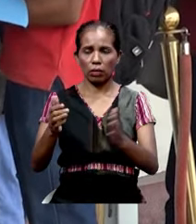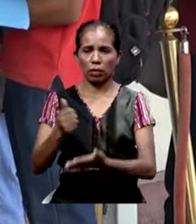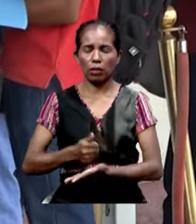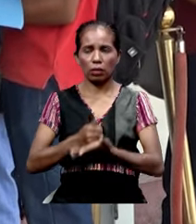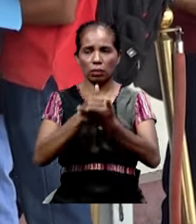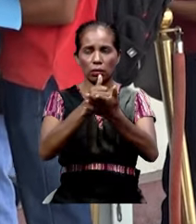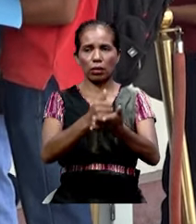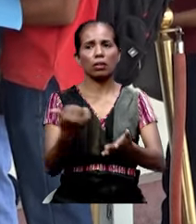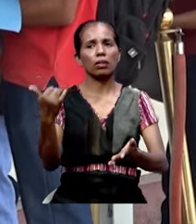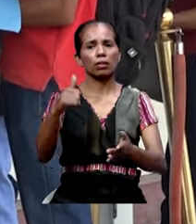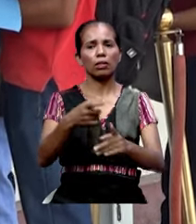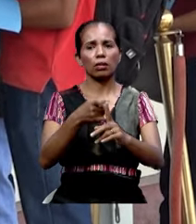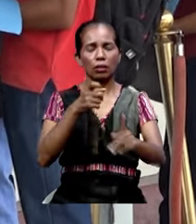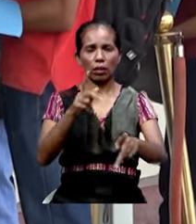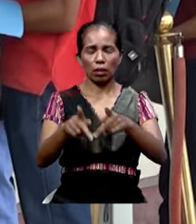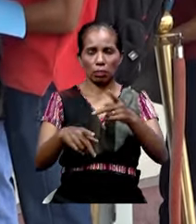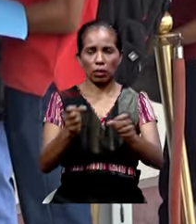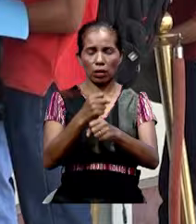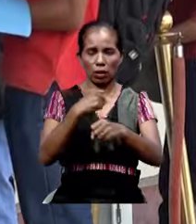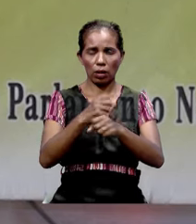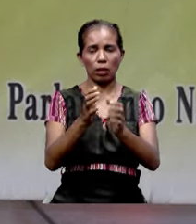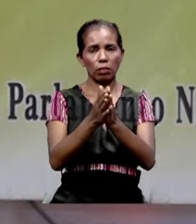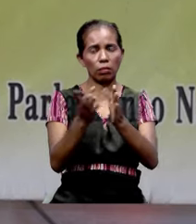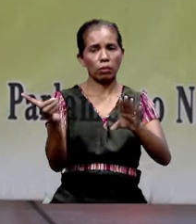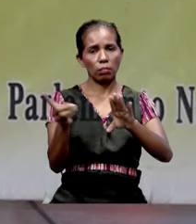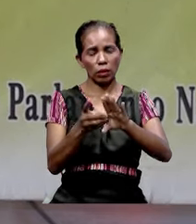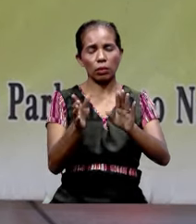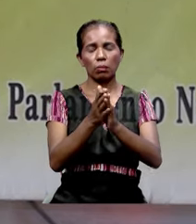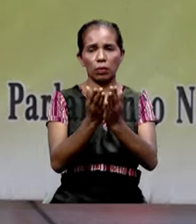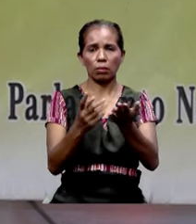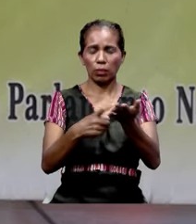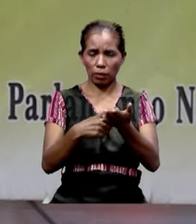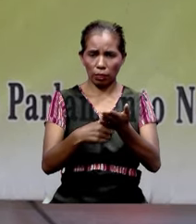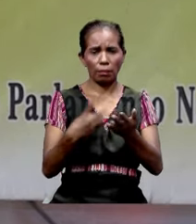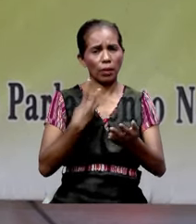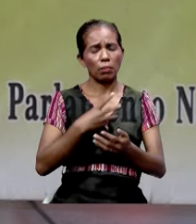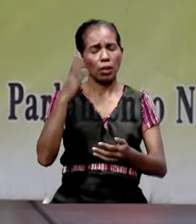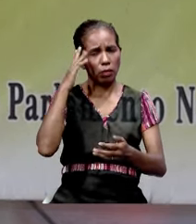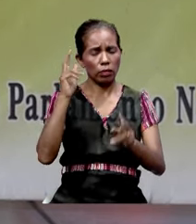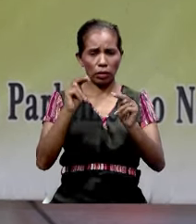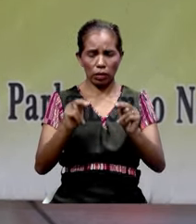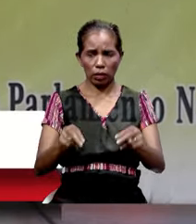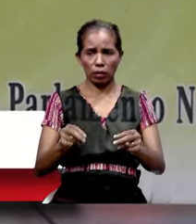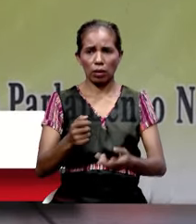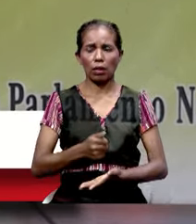sira, liga o cidadão ne trata documento passaporte. Que interesse a menina no interesse mo que né